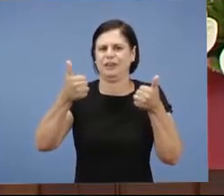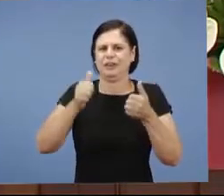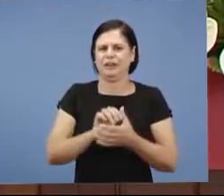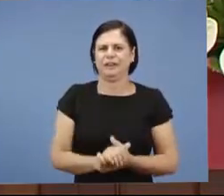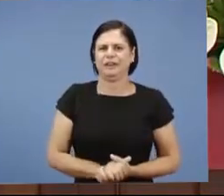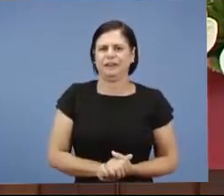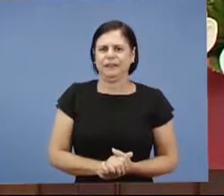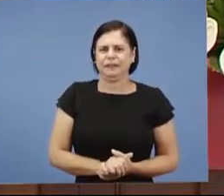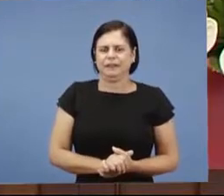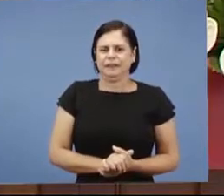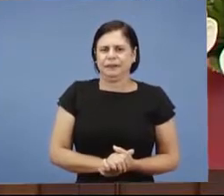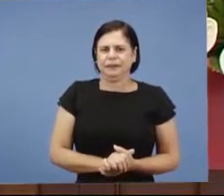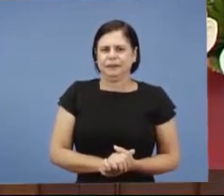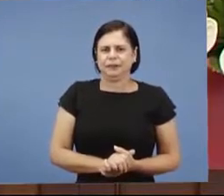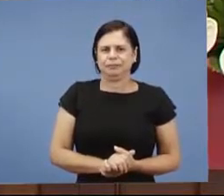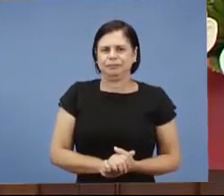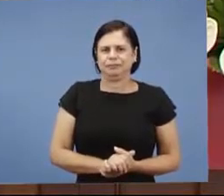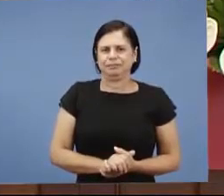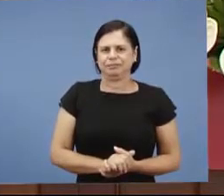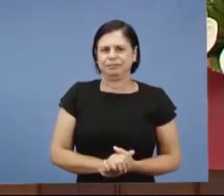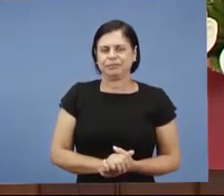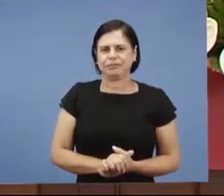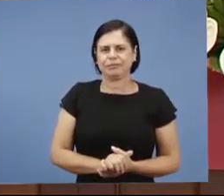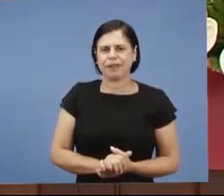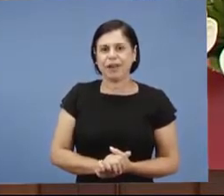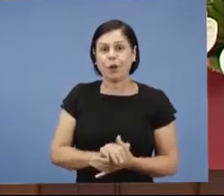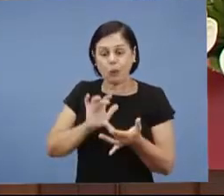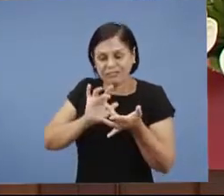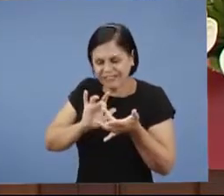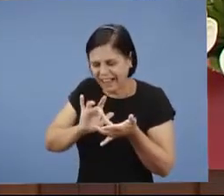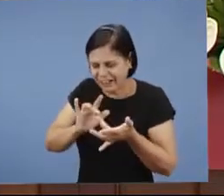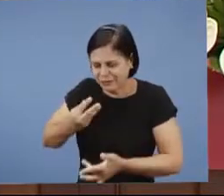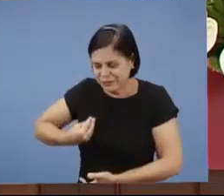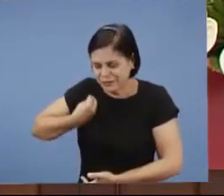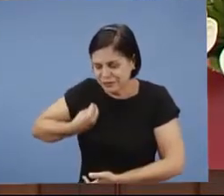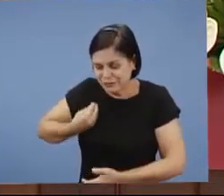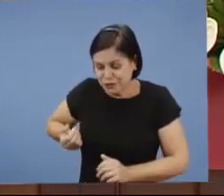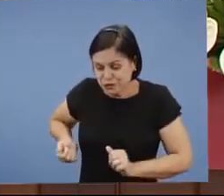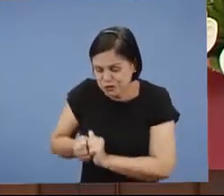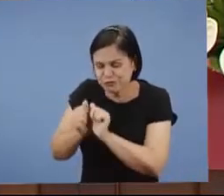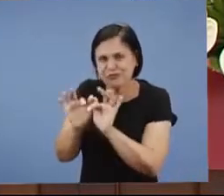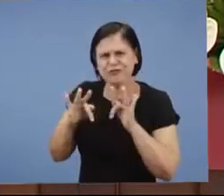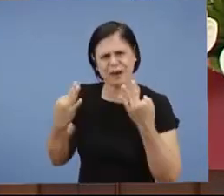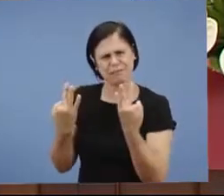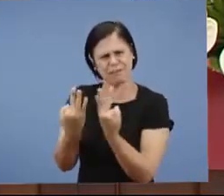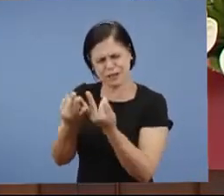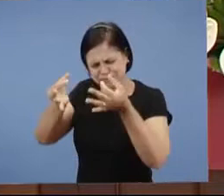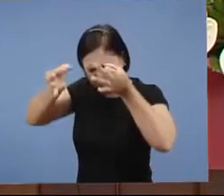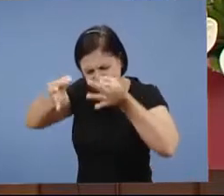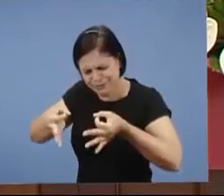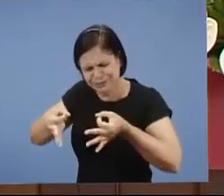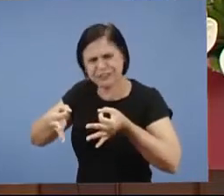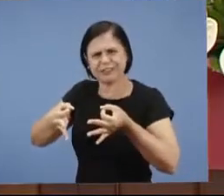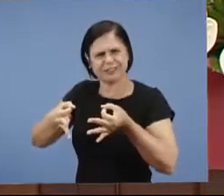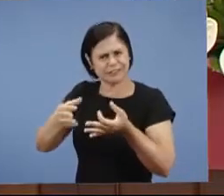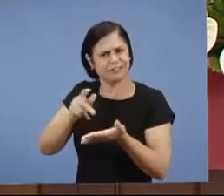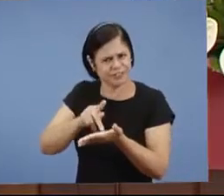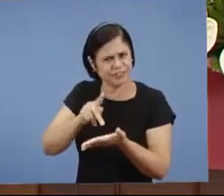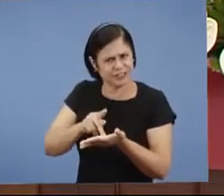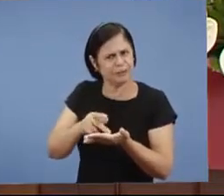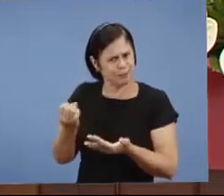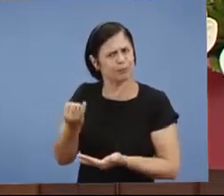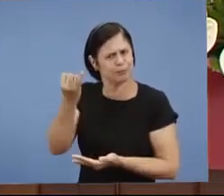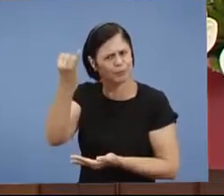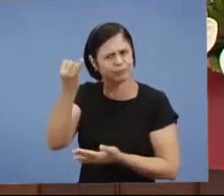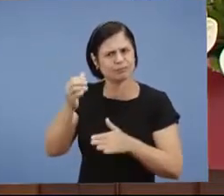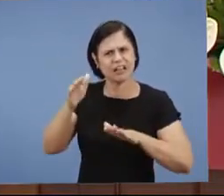diga, do que a convivência da família. As pessoas vão,